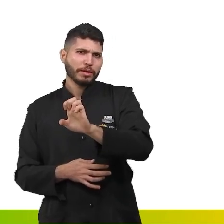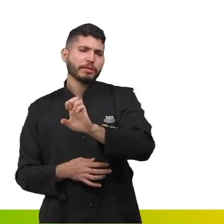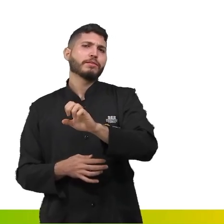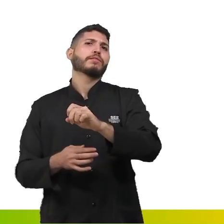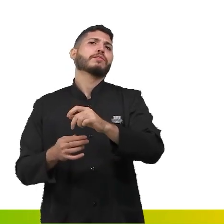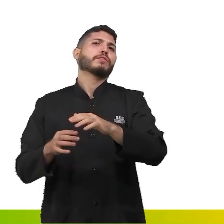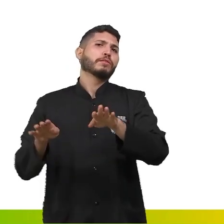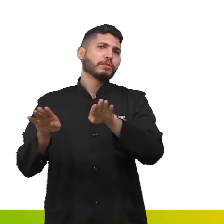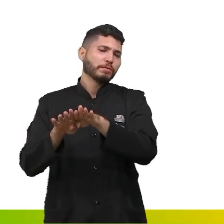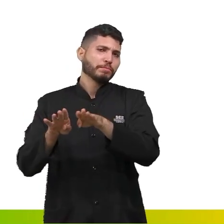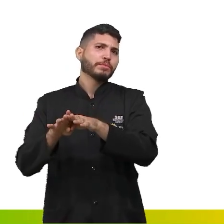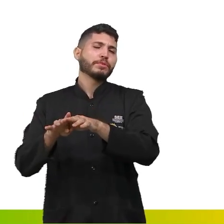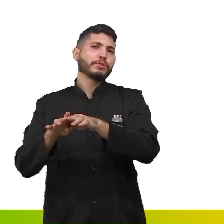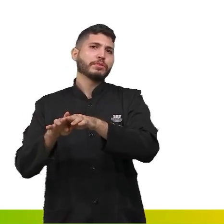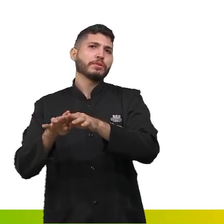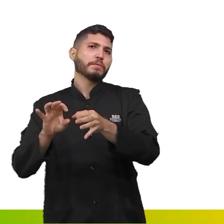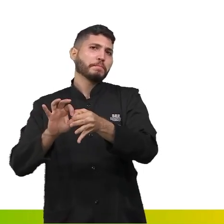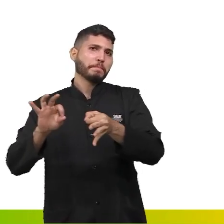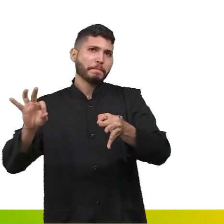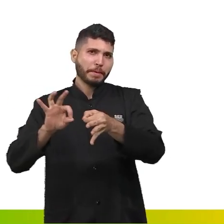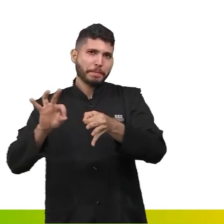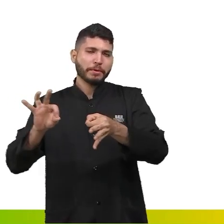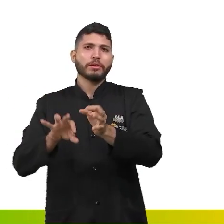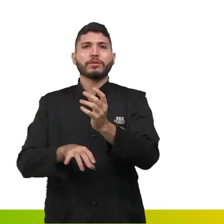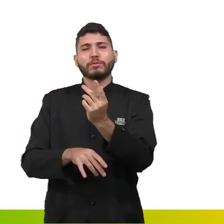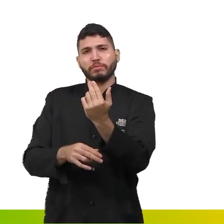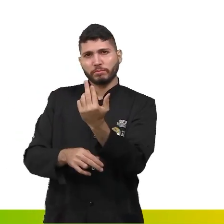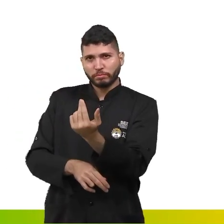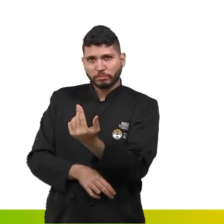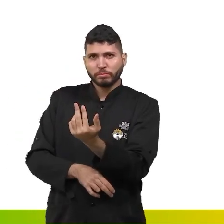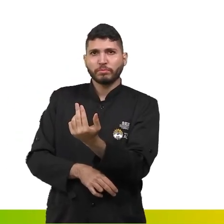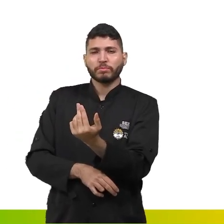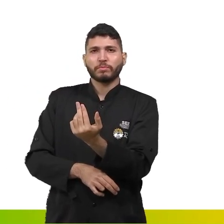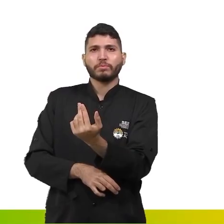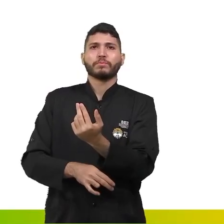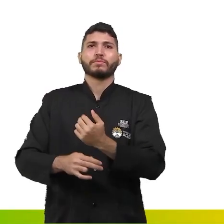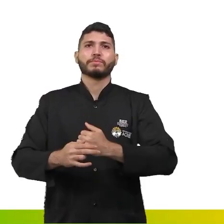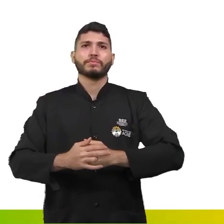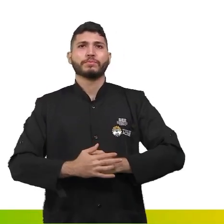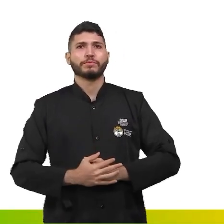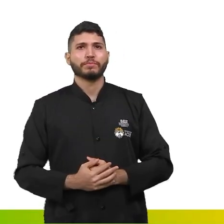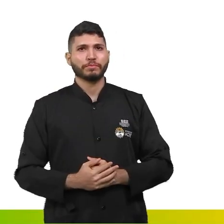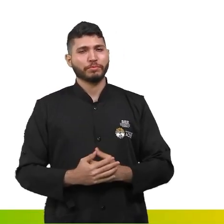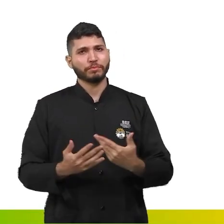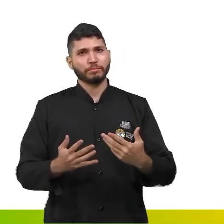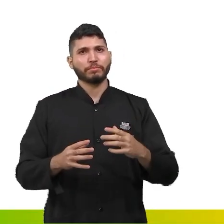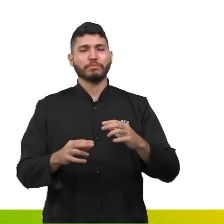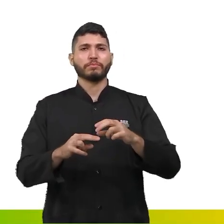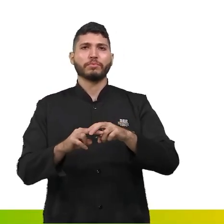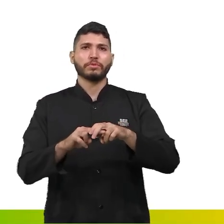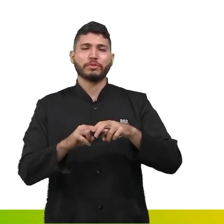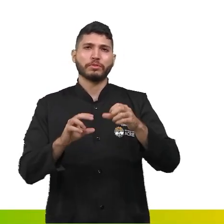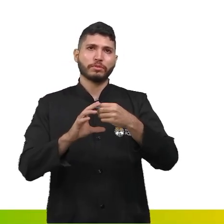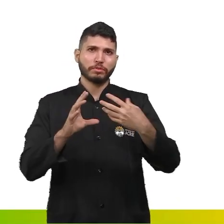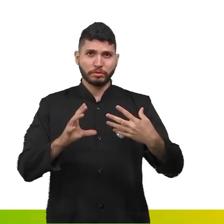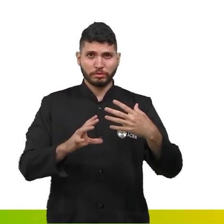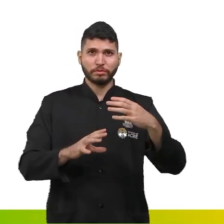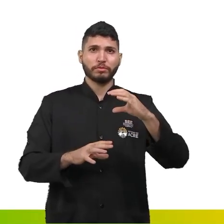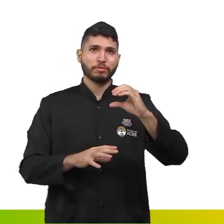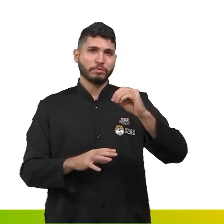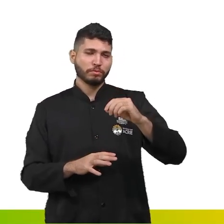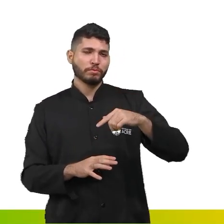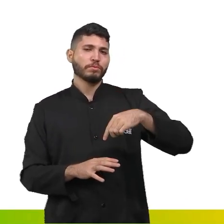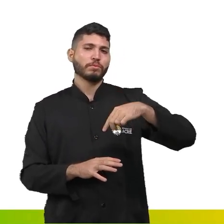medida. Logo, nós teremos também o caso de congruência, ó. Quando 2 pares de